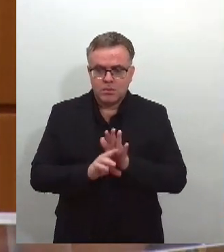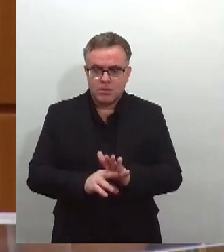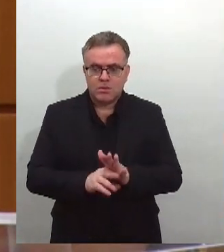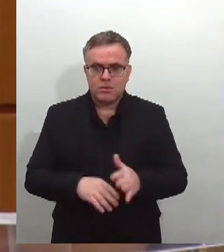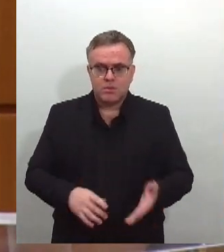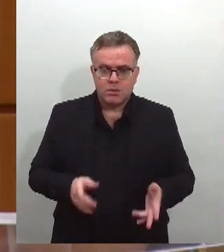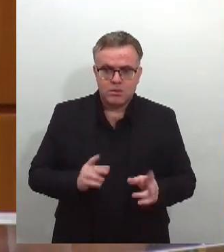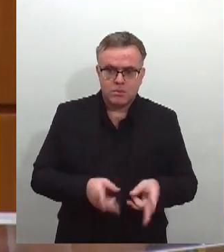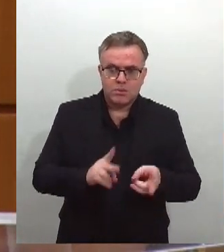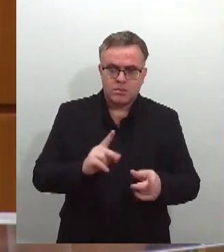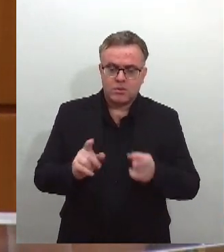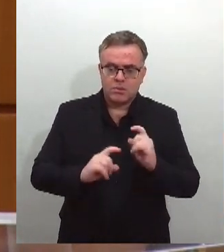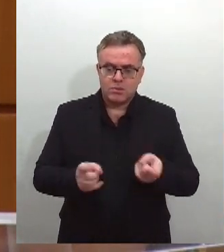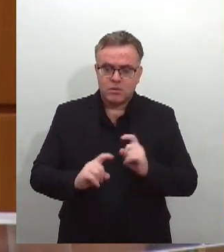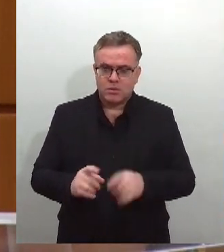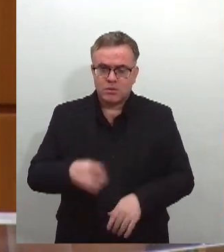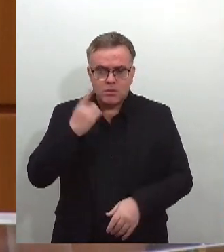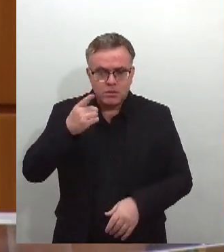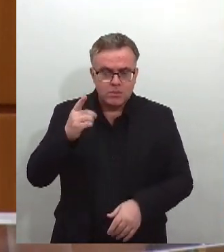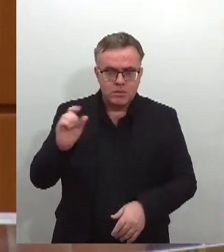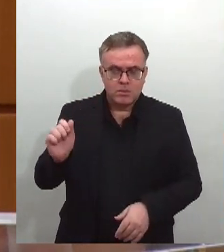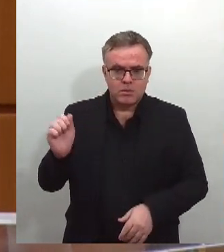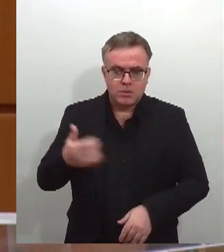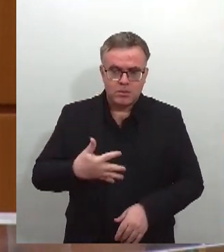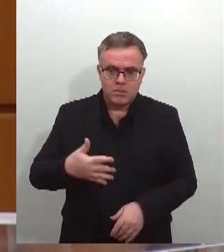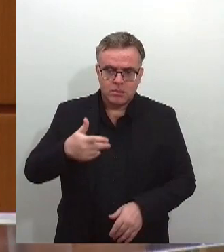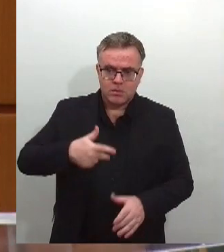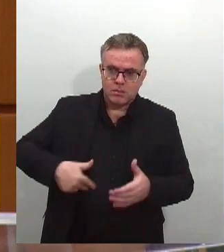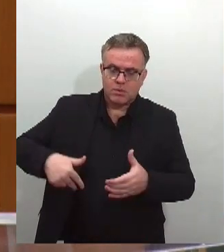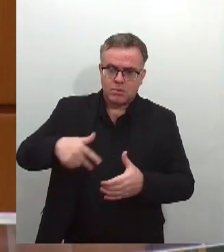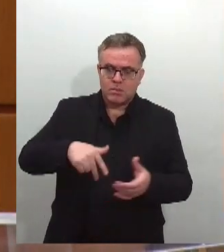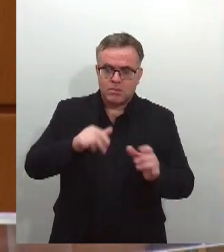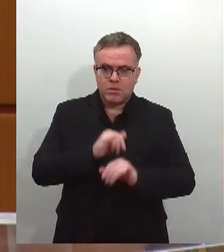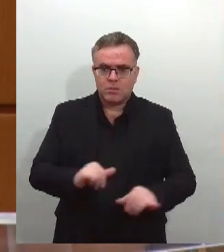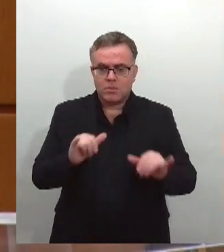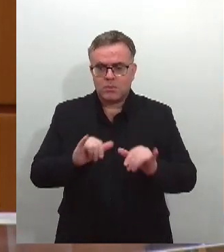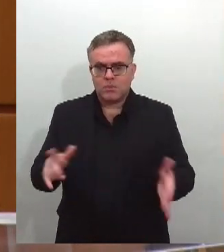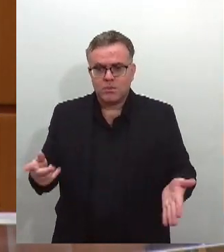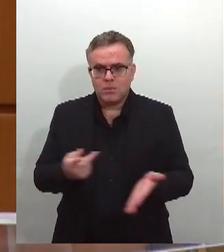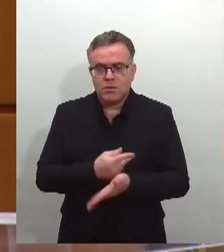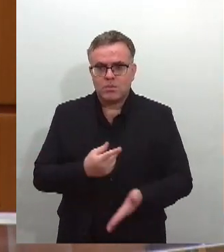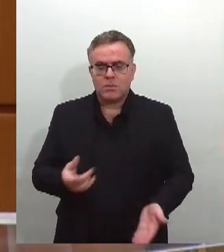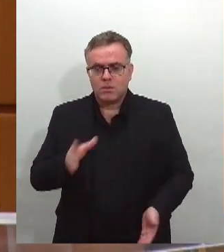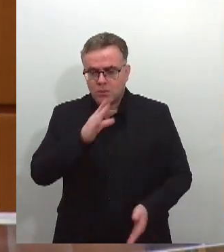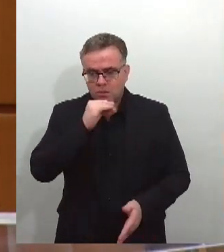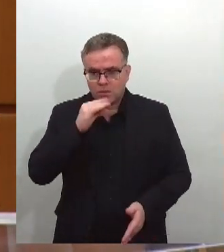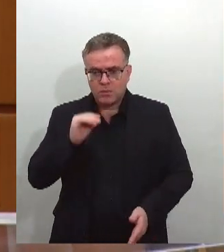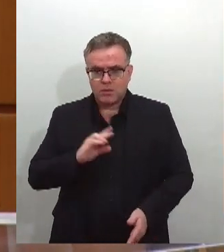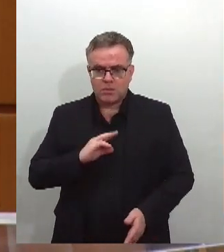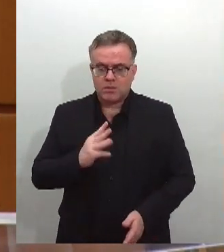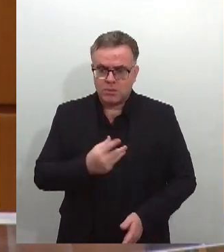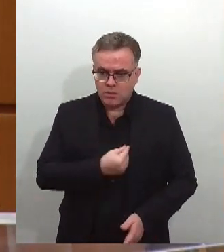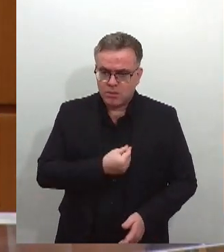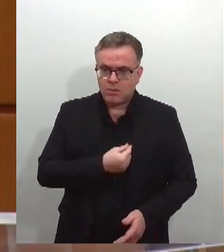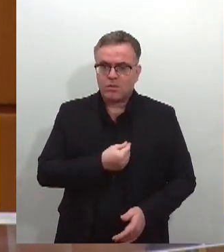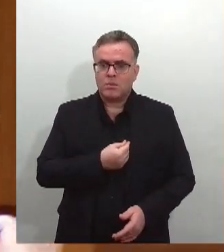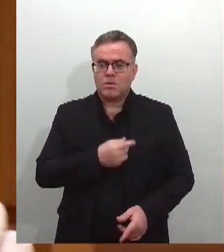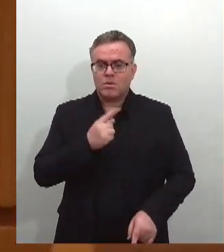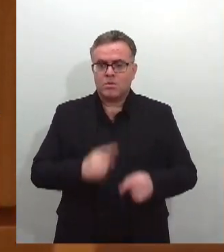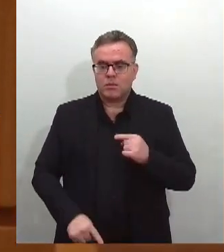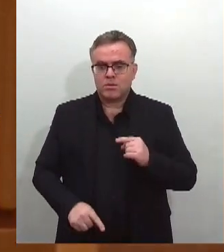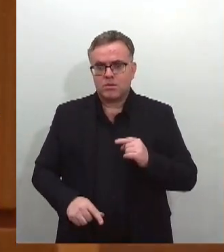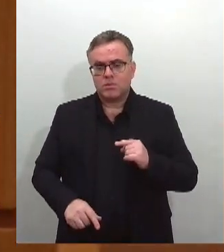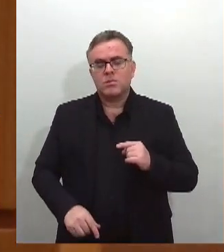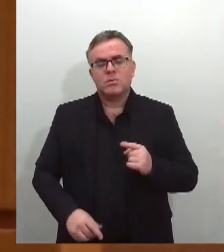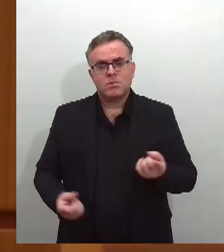expediente, a deputada Linda Brasil repercutiu o caso em que uma adolescente trans foi impedida de participar dos Jogos da Primavera.